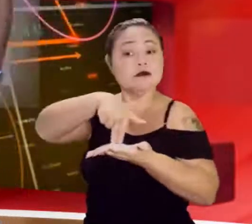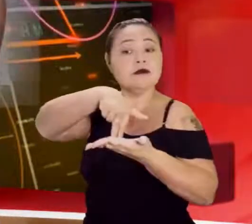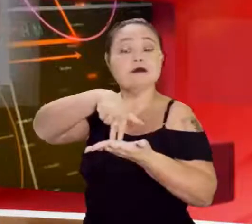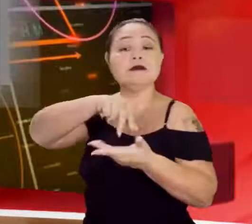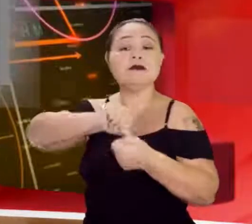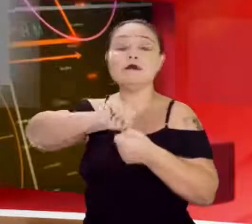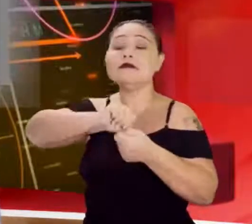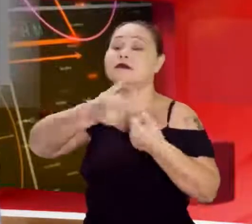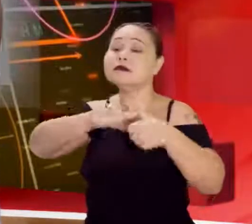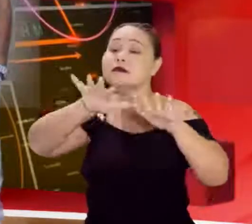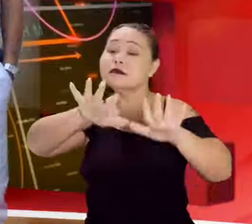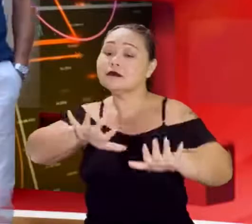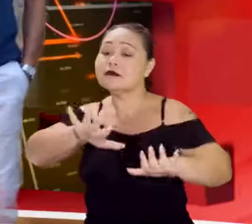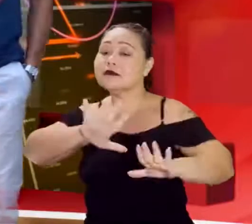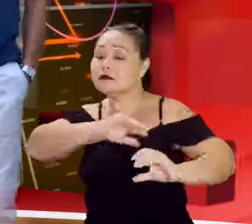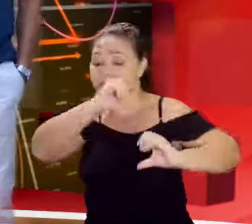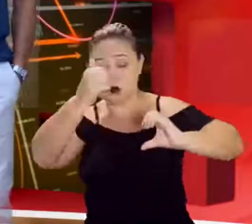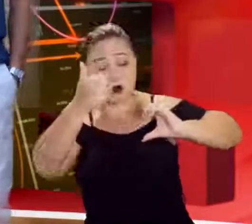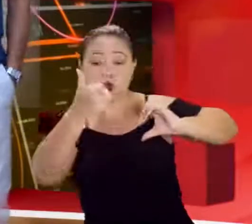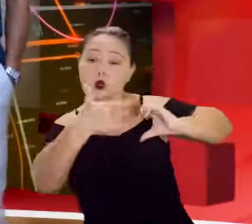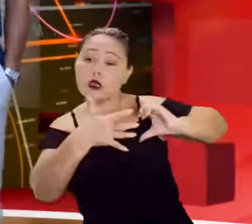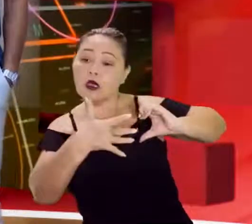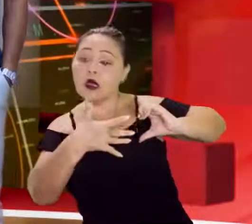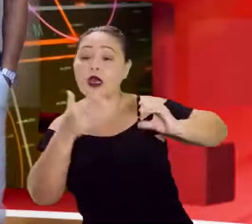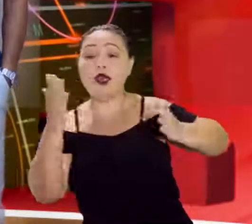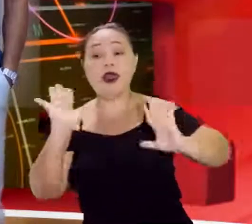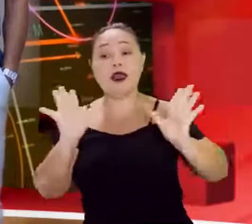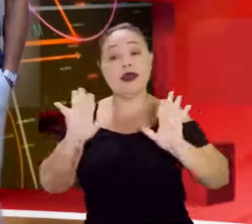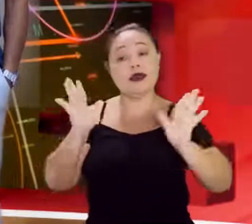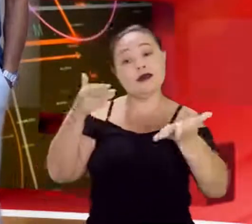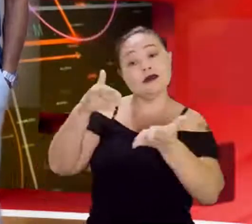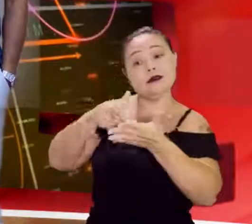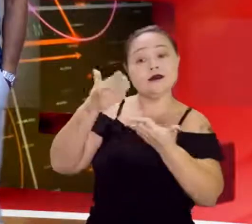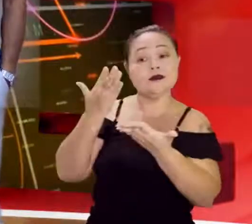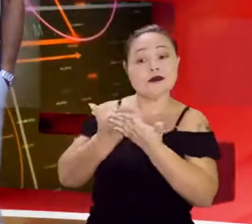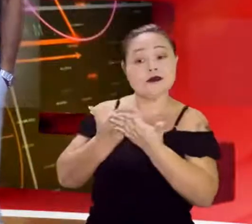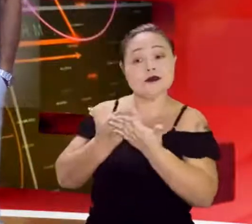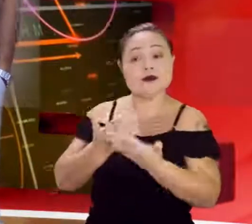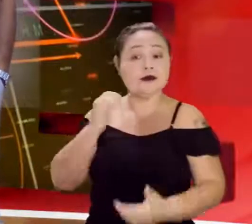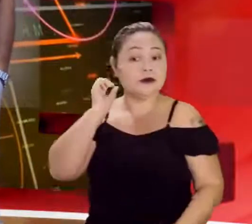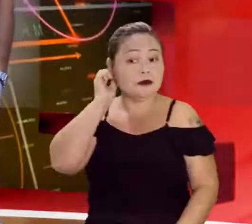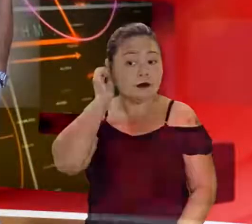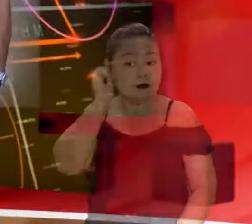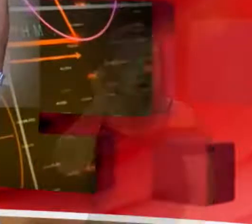Eu também. Então, ficamos por aqui. Aquele beijo no coração. Tchau, gente. Até a próxima aula.